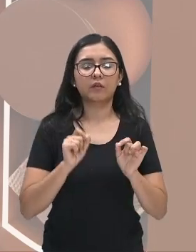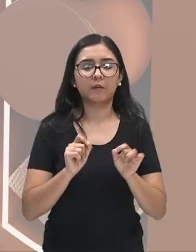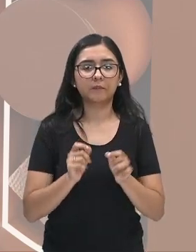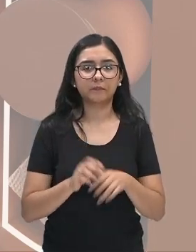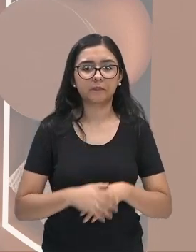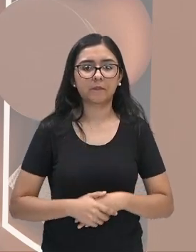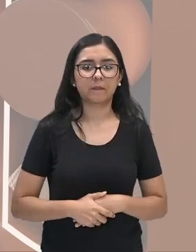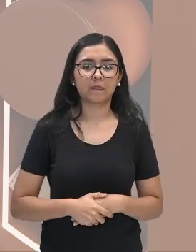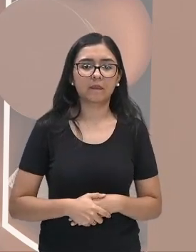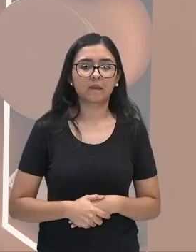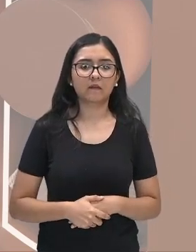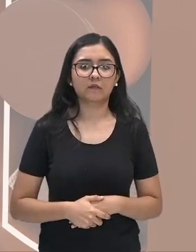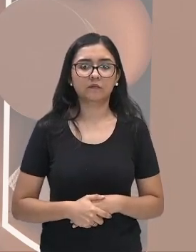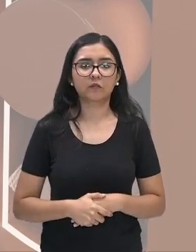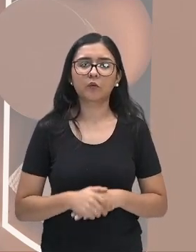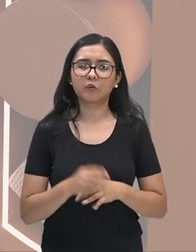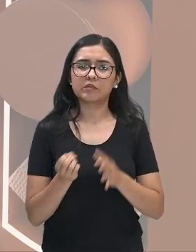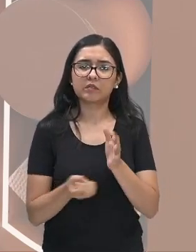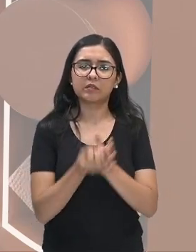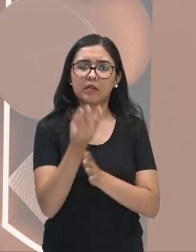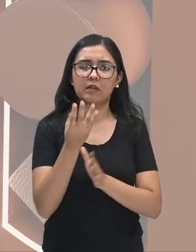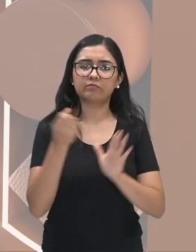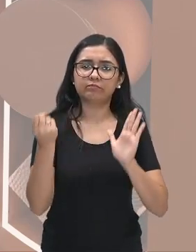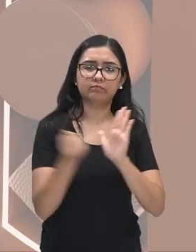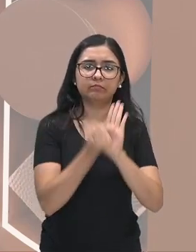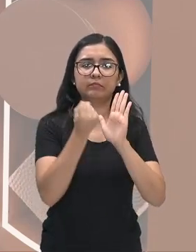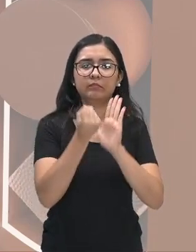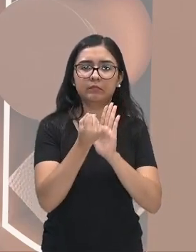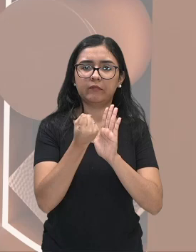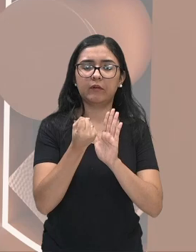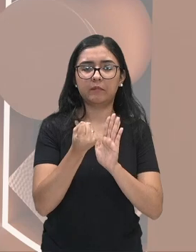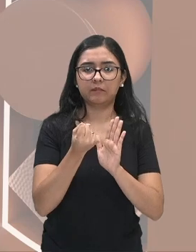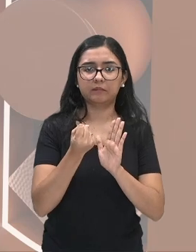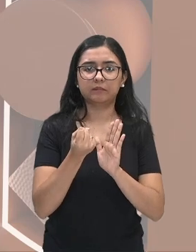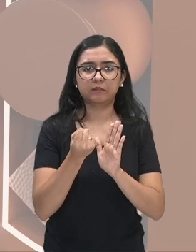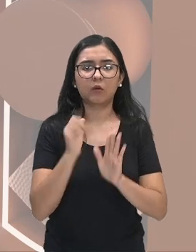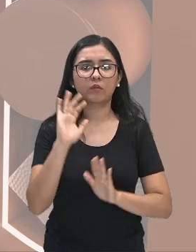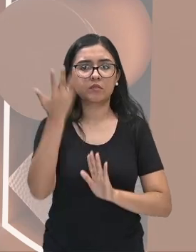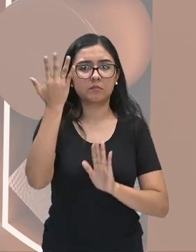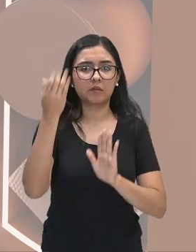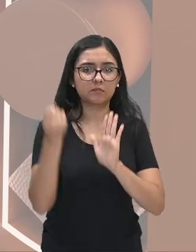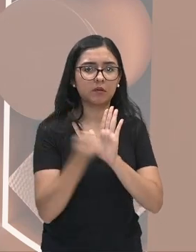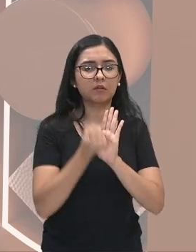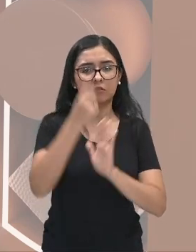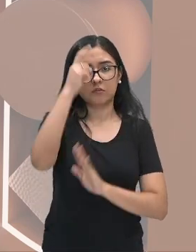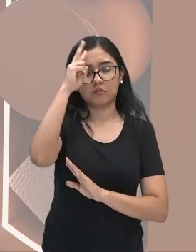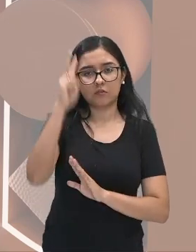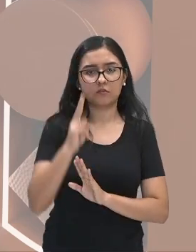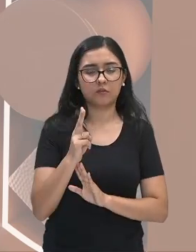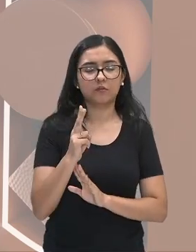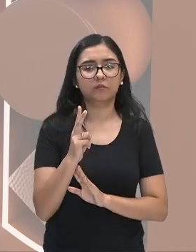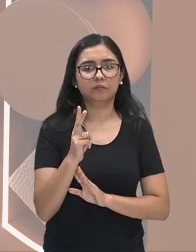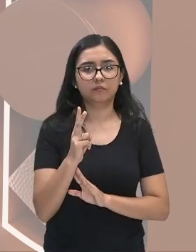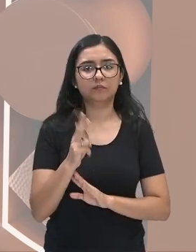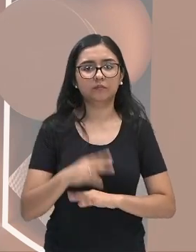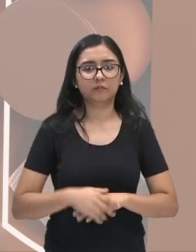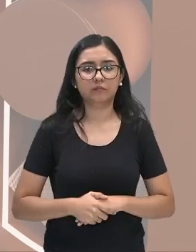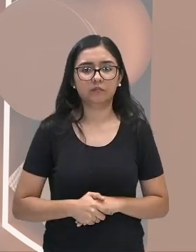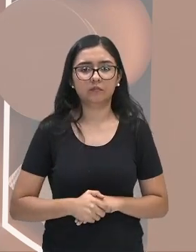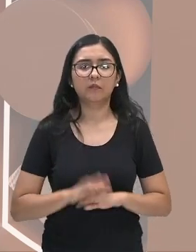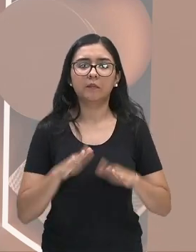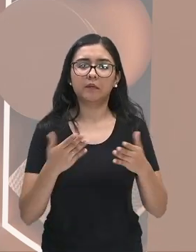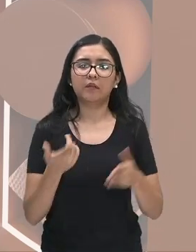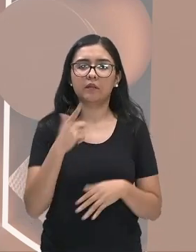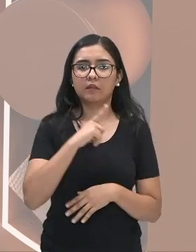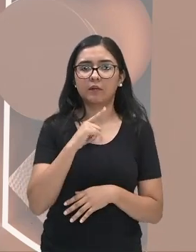criar, né, fatos para ficar na história, para criar uma